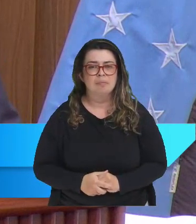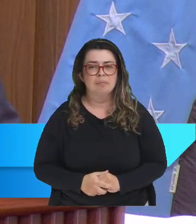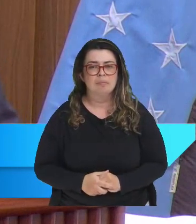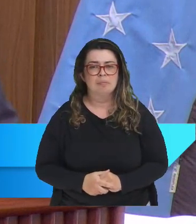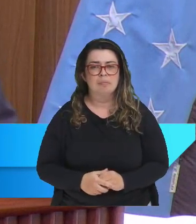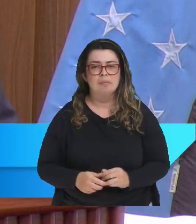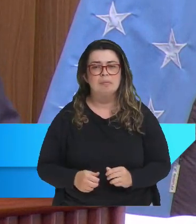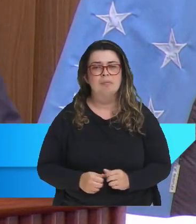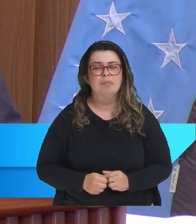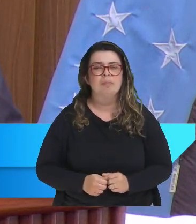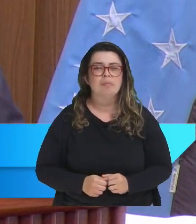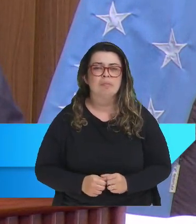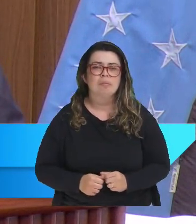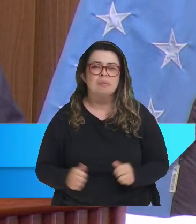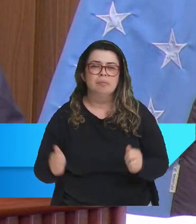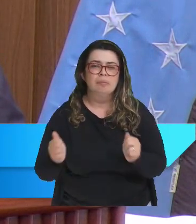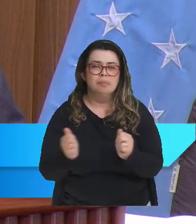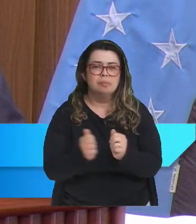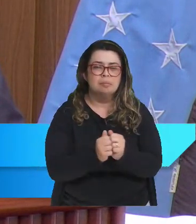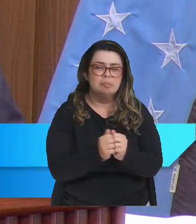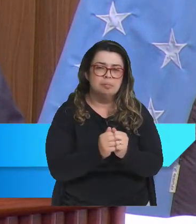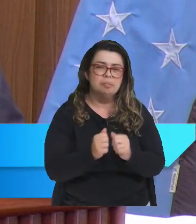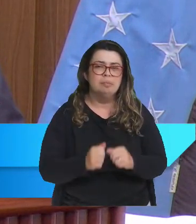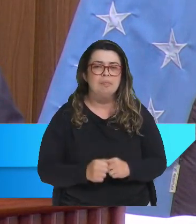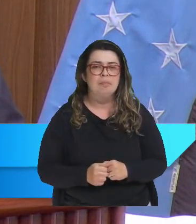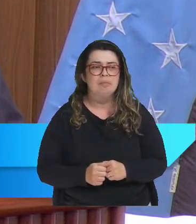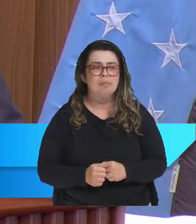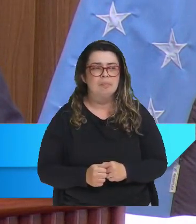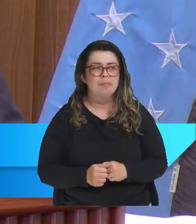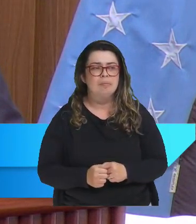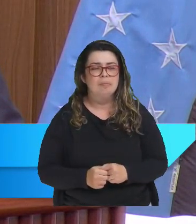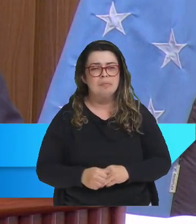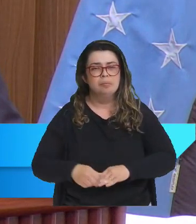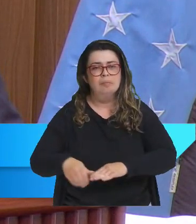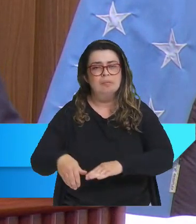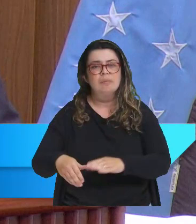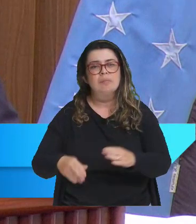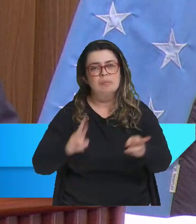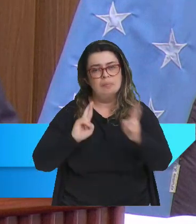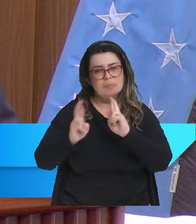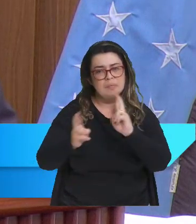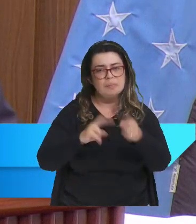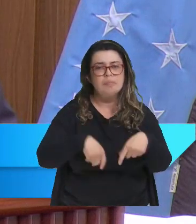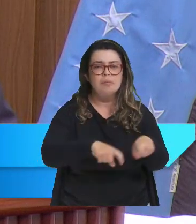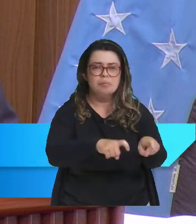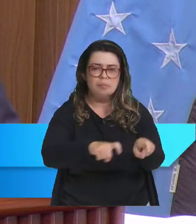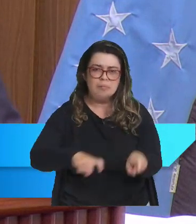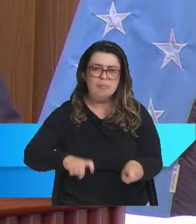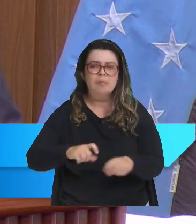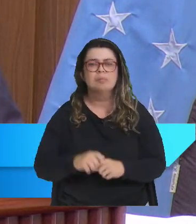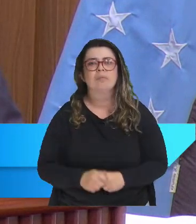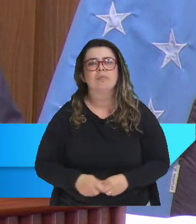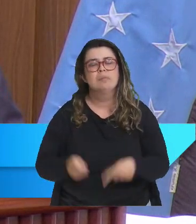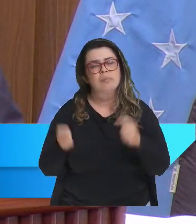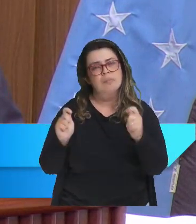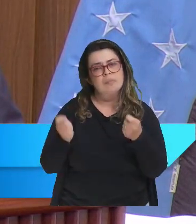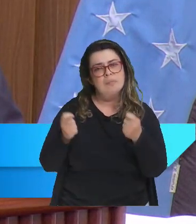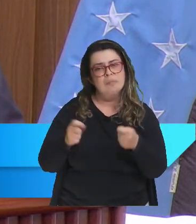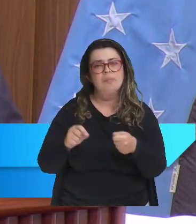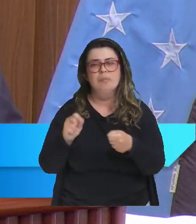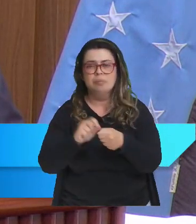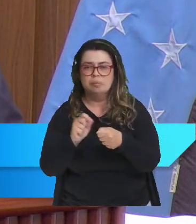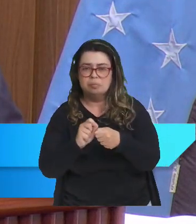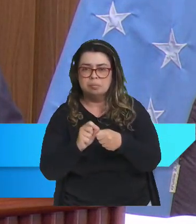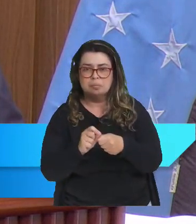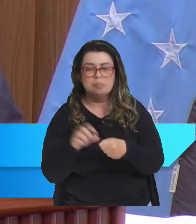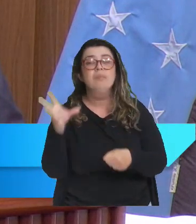que circundeia ali aquela via ali. Então, é preciso, sim, uma intervenção urgente ali